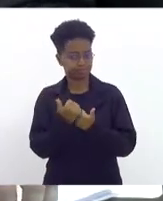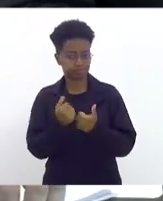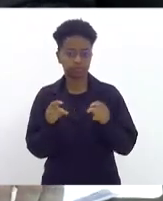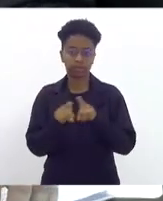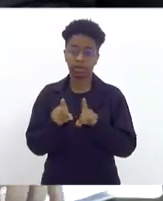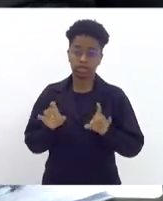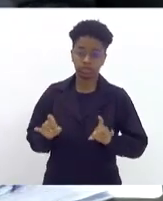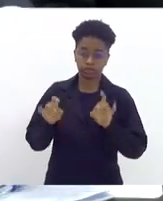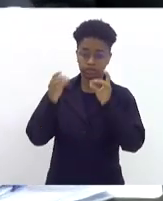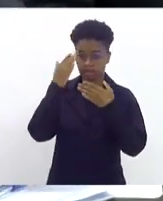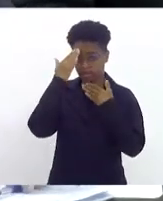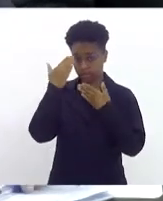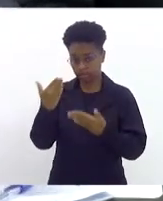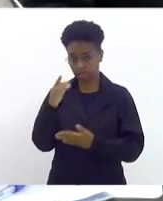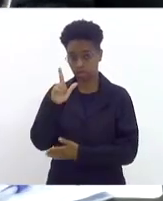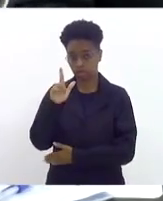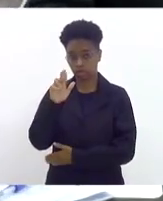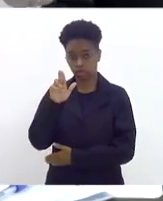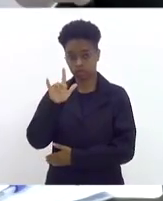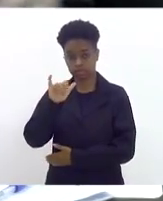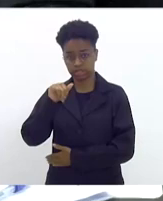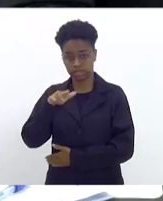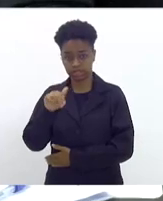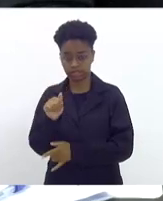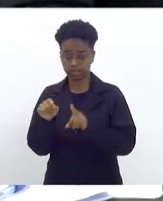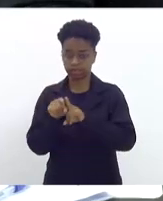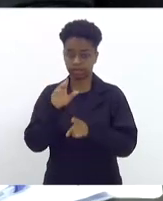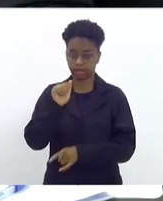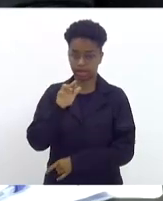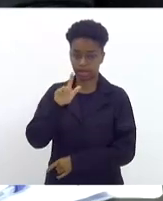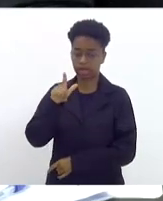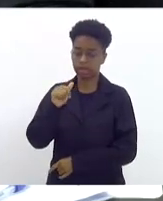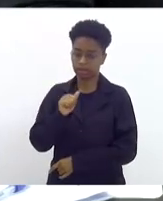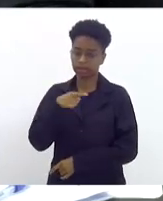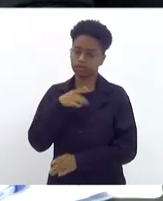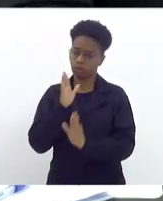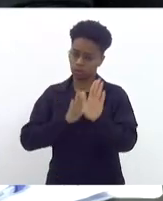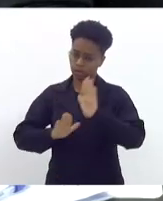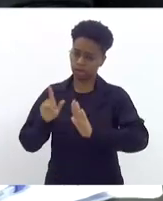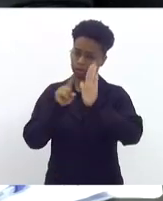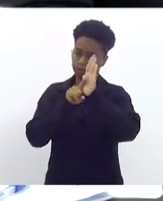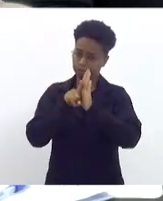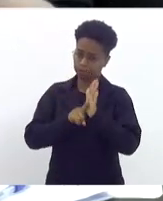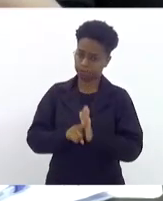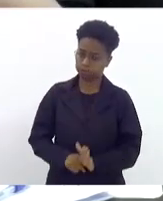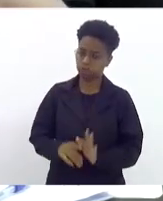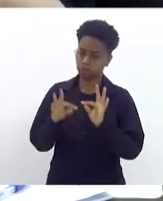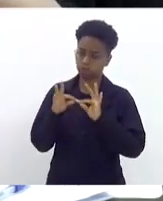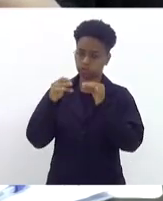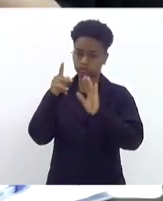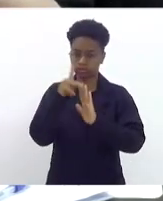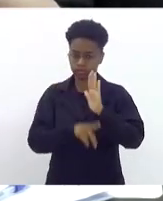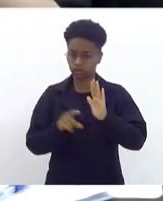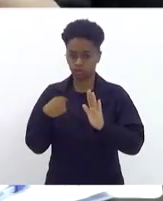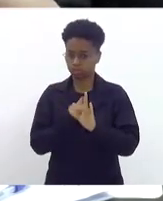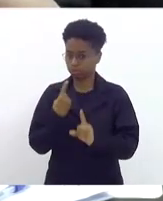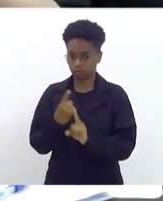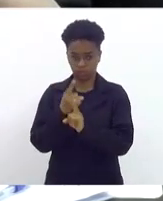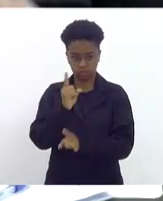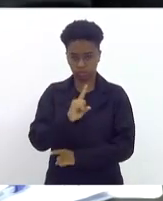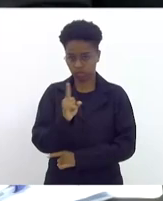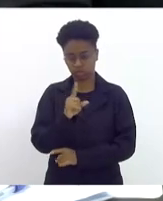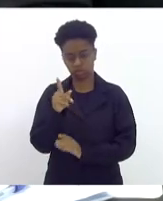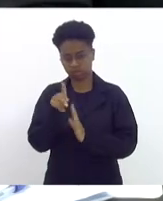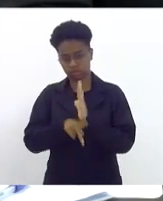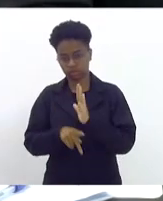Luciano Ah você e a Carla tiveram o cuidado de pesquisar todo o projeto existente não tínhamos encontrado esse projeto do